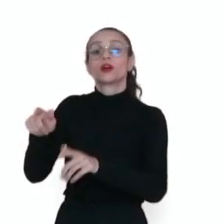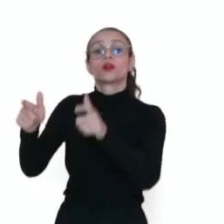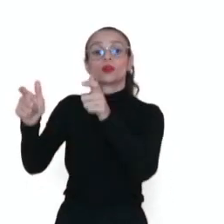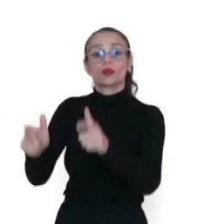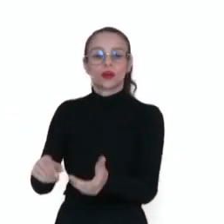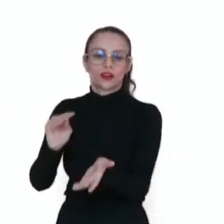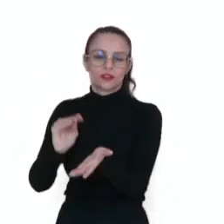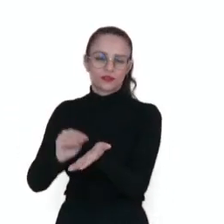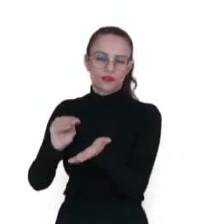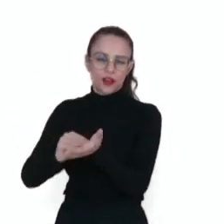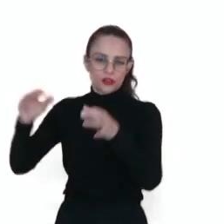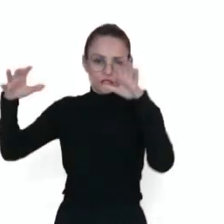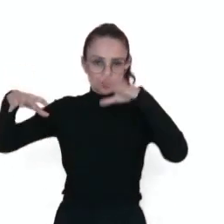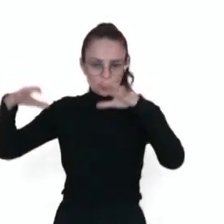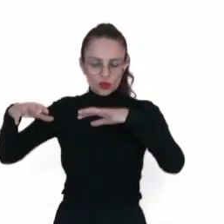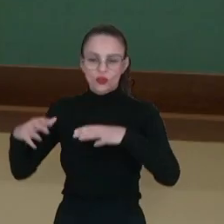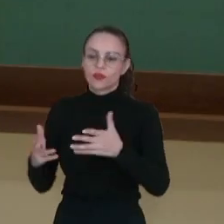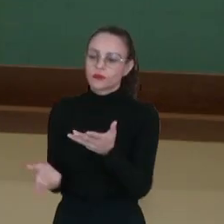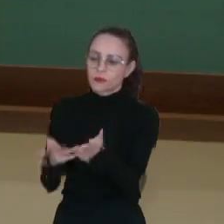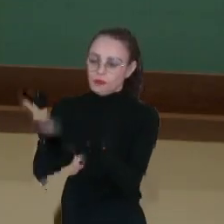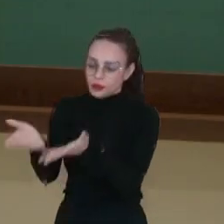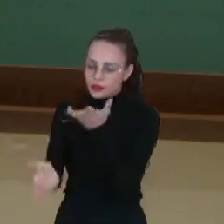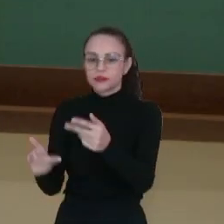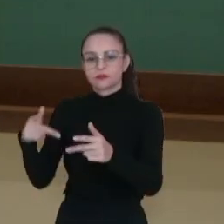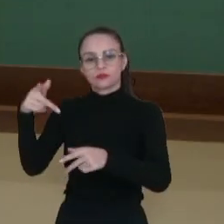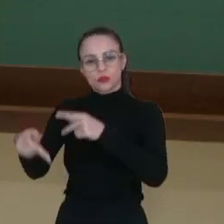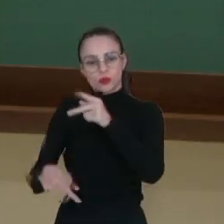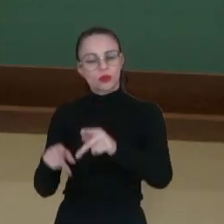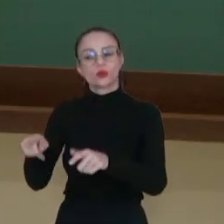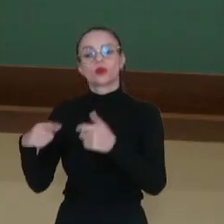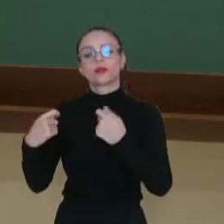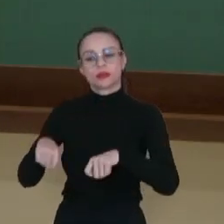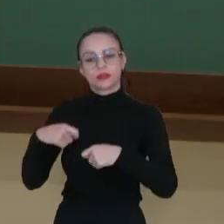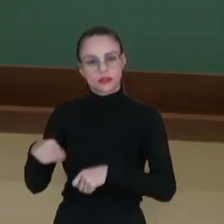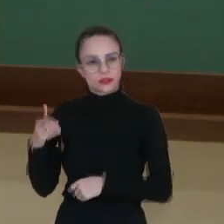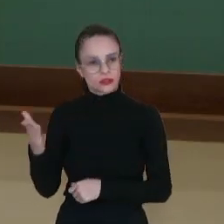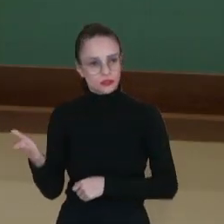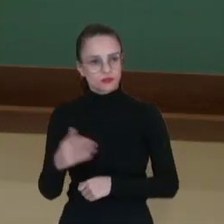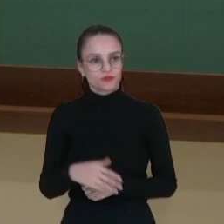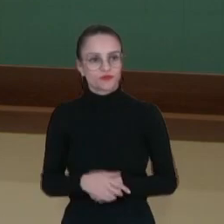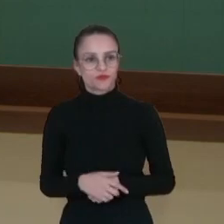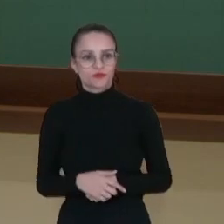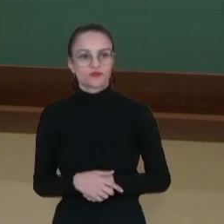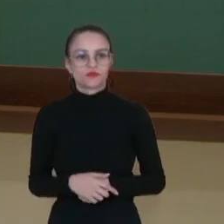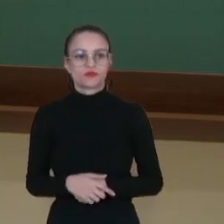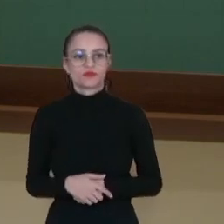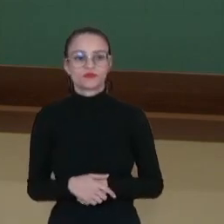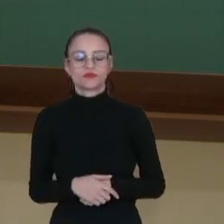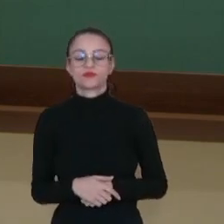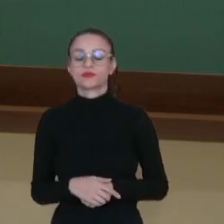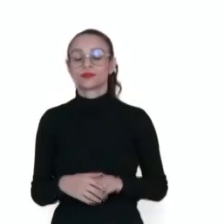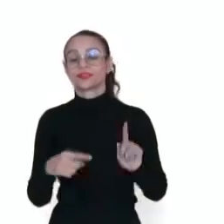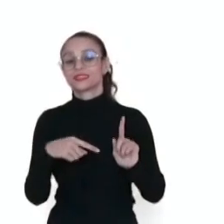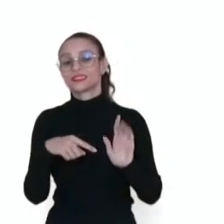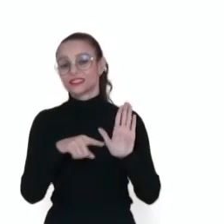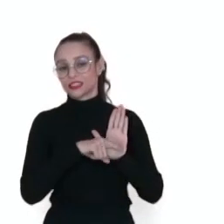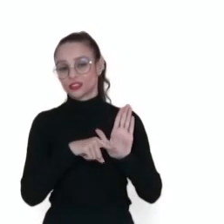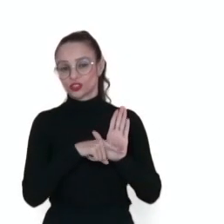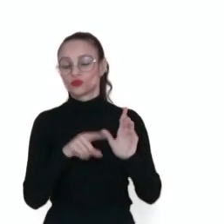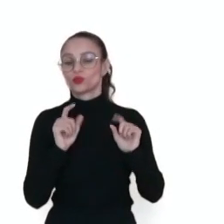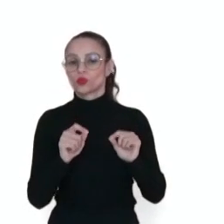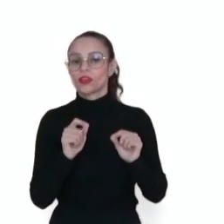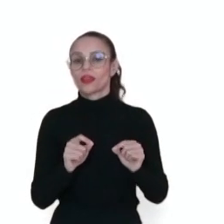a estiagem para atender a população nas suas atividades, ali nas suas mais diferentes atividades. Negativo,